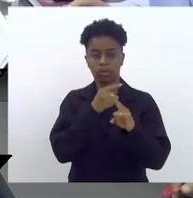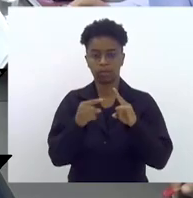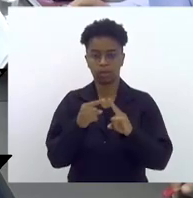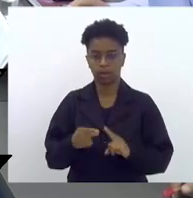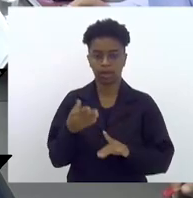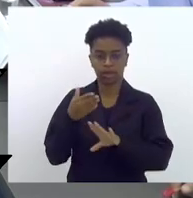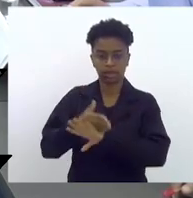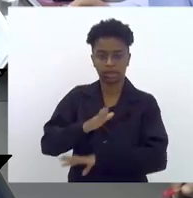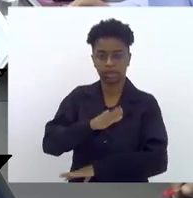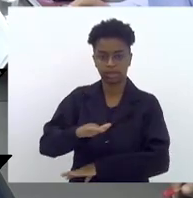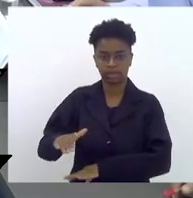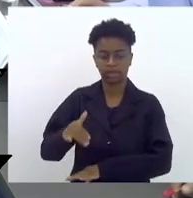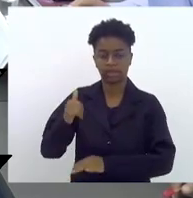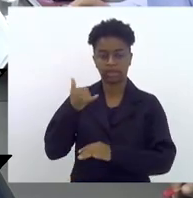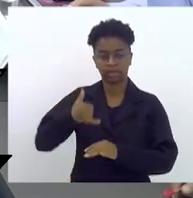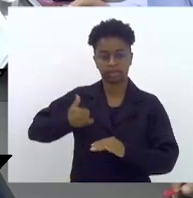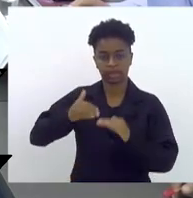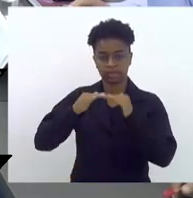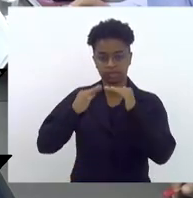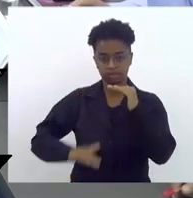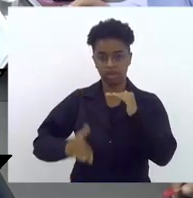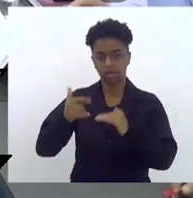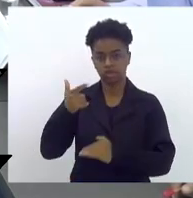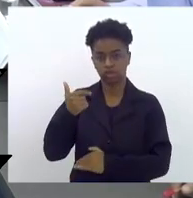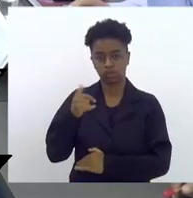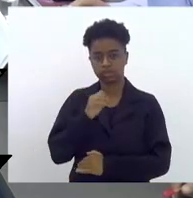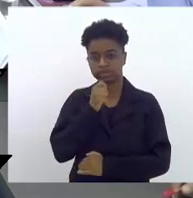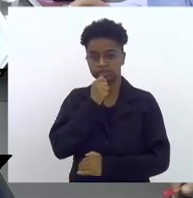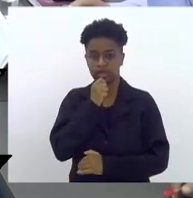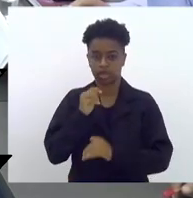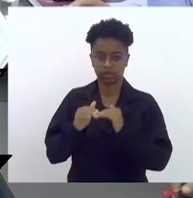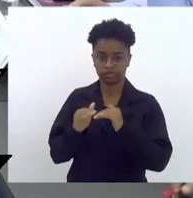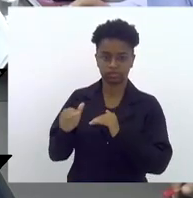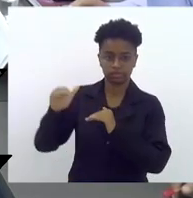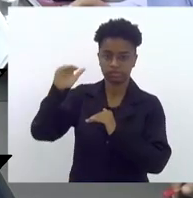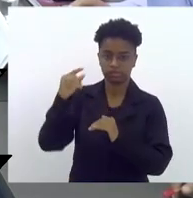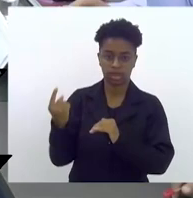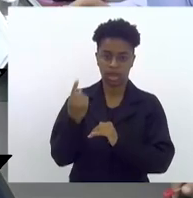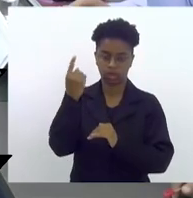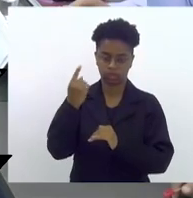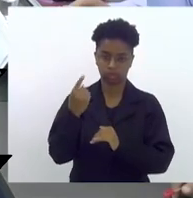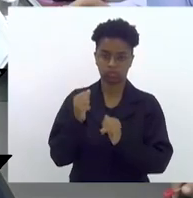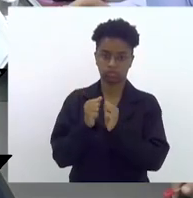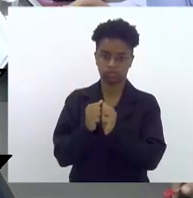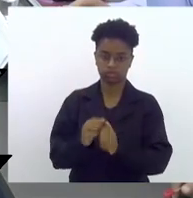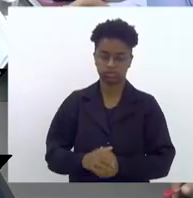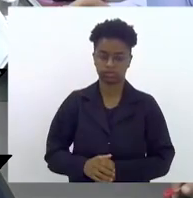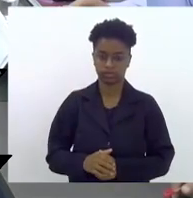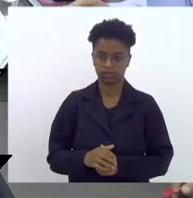de entrada de criança menor de 12 anos desde acompanhada em discussão